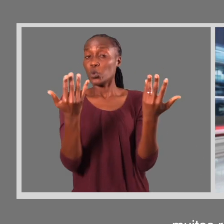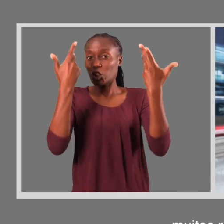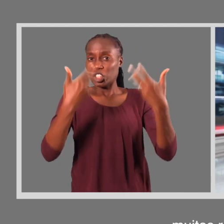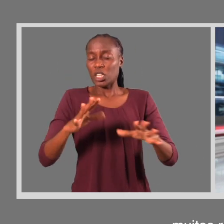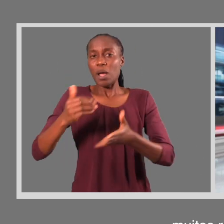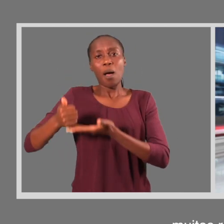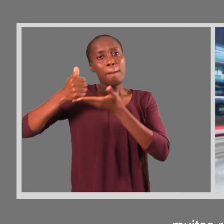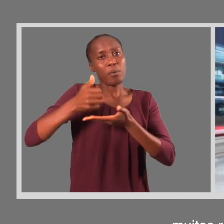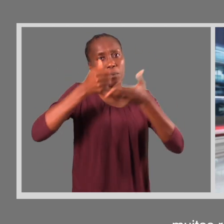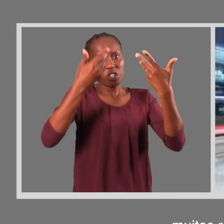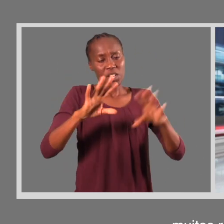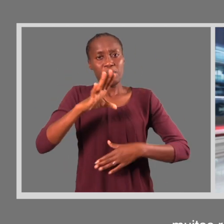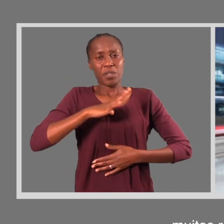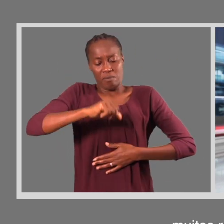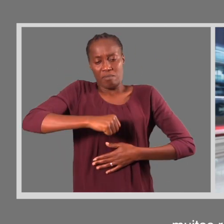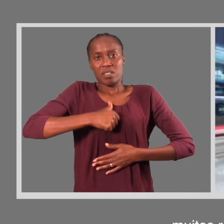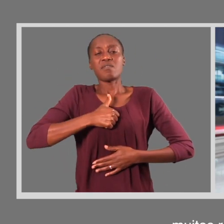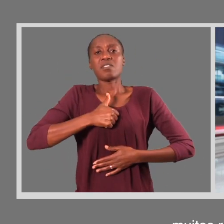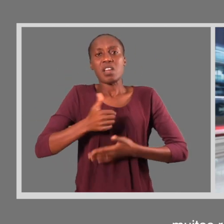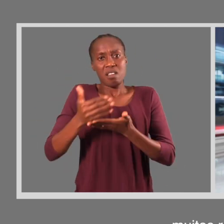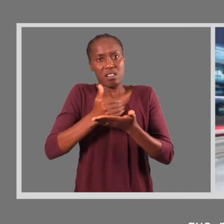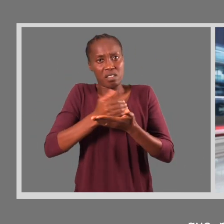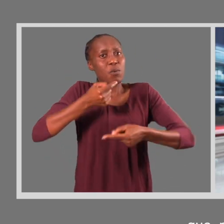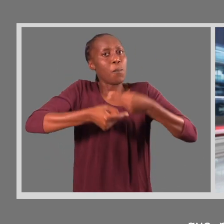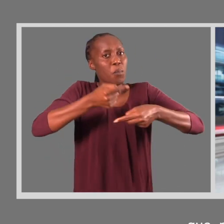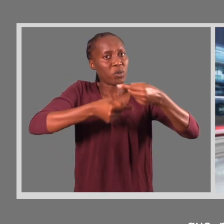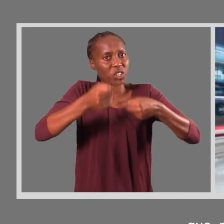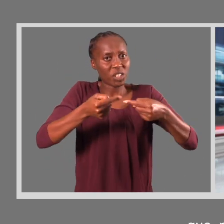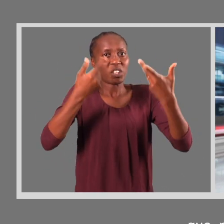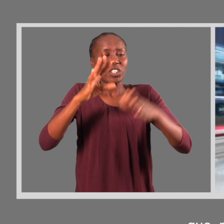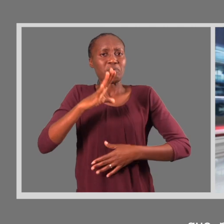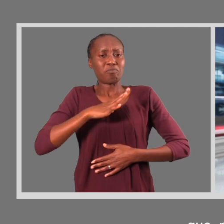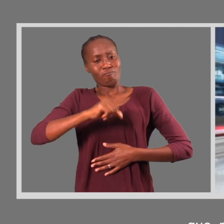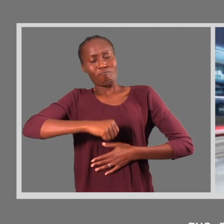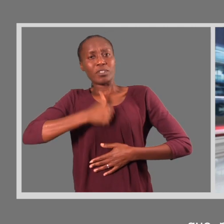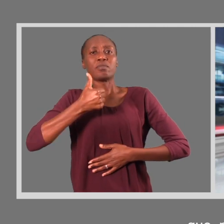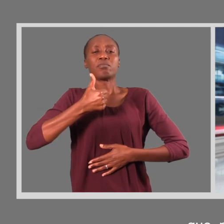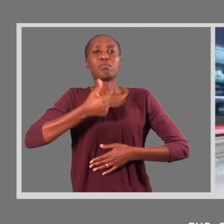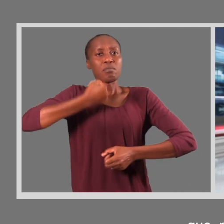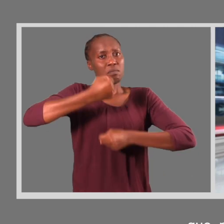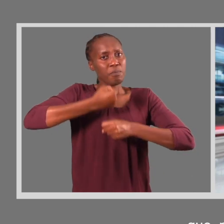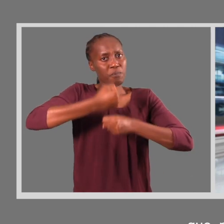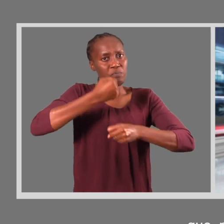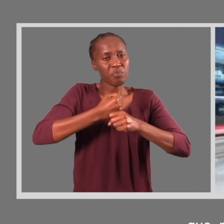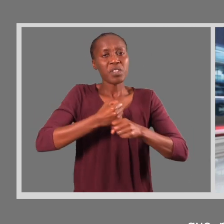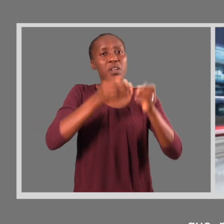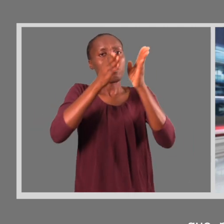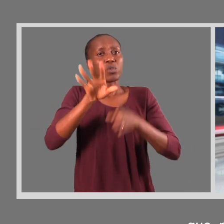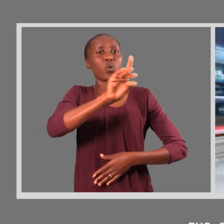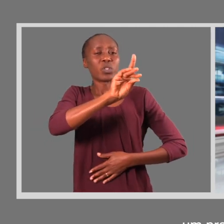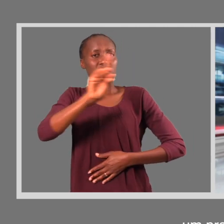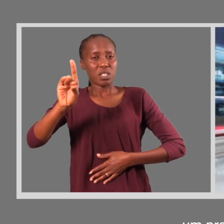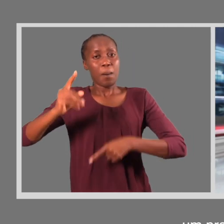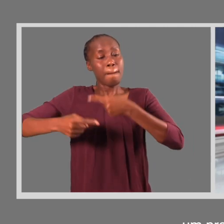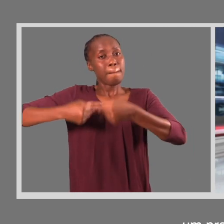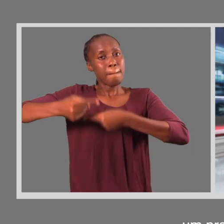têm projetos de geração de rendimento, que em algum momento está a dar autoemprego às pessoas com deficiência.